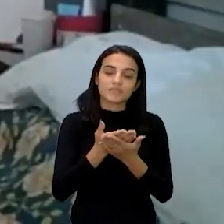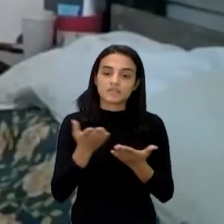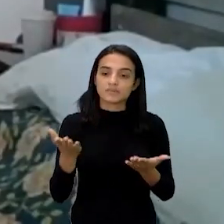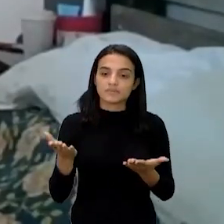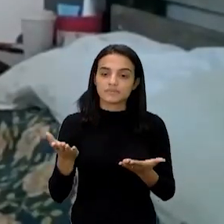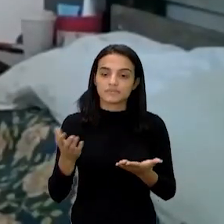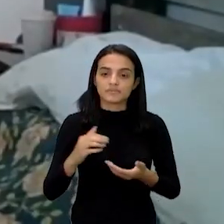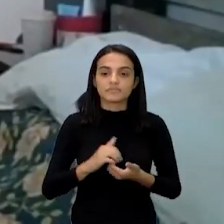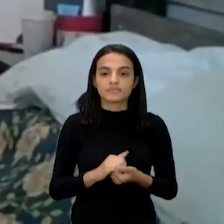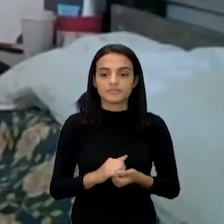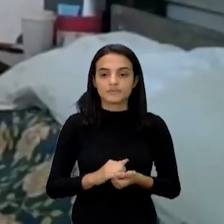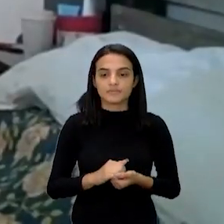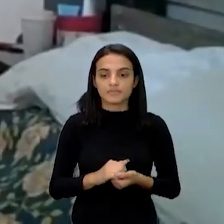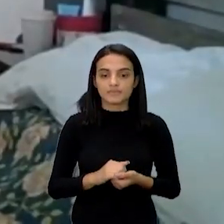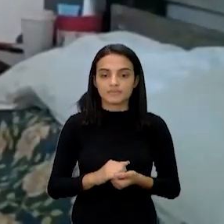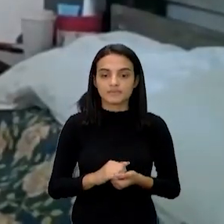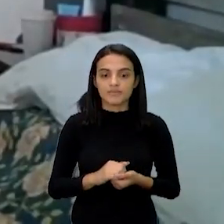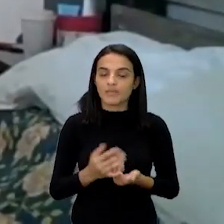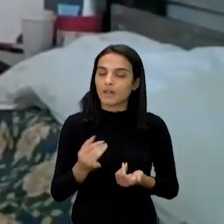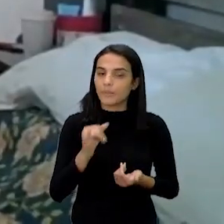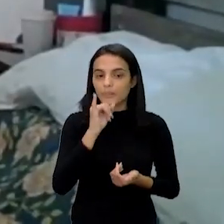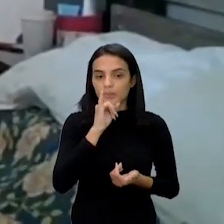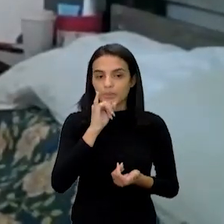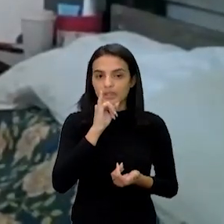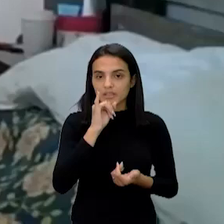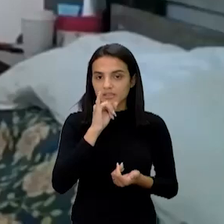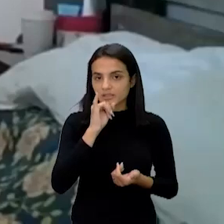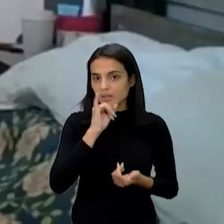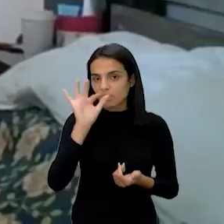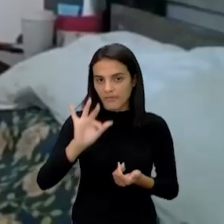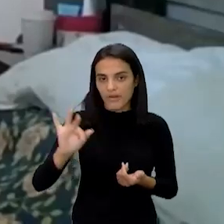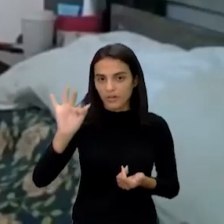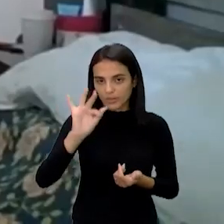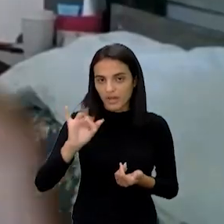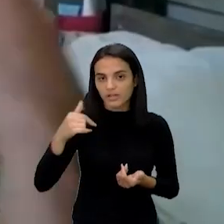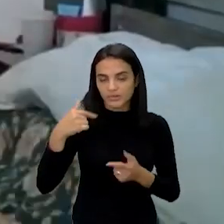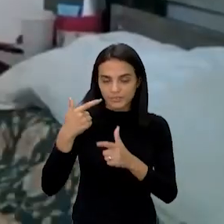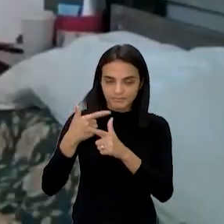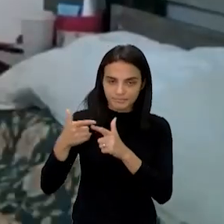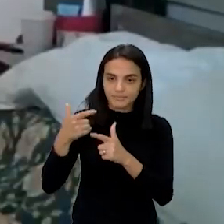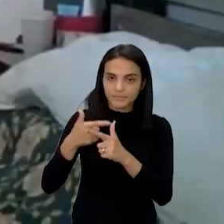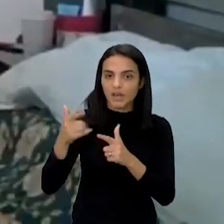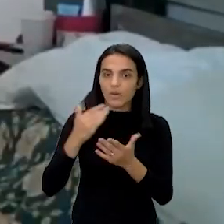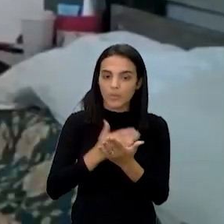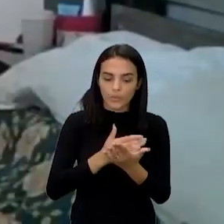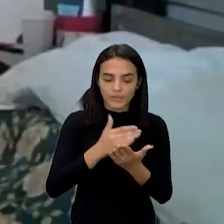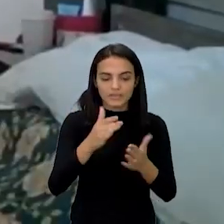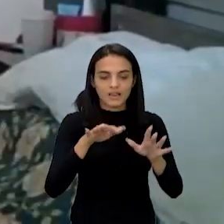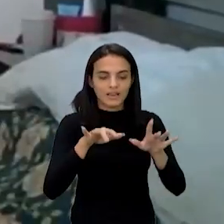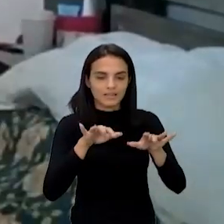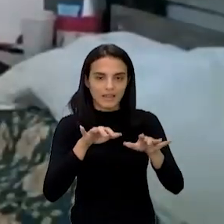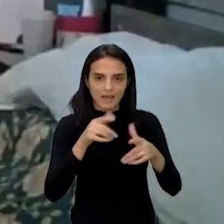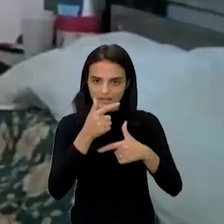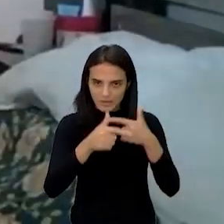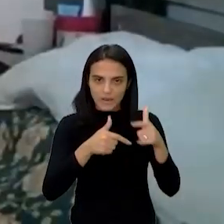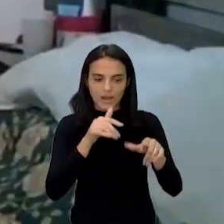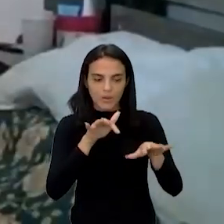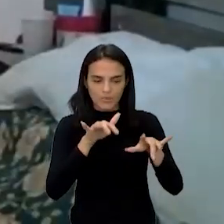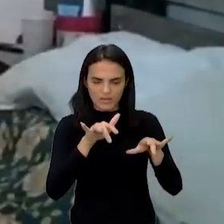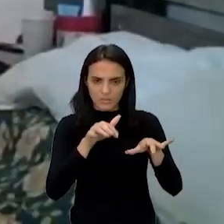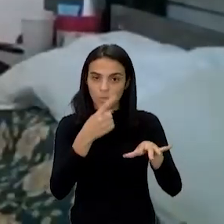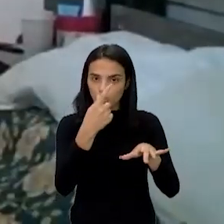apesar por exemplo, na graduação não tive problemas, eu comecei a trabalhar com computação com 12 anos, sabia